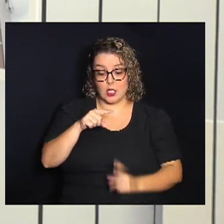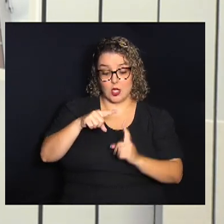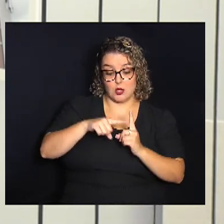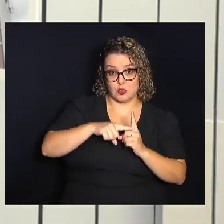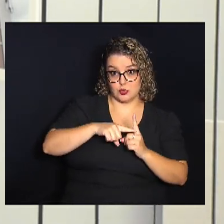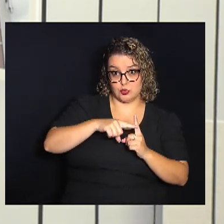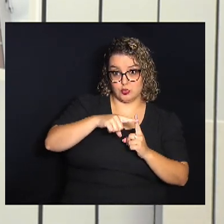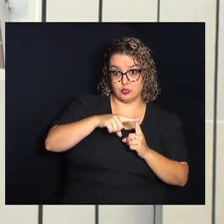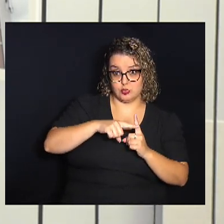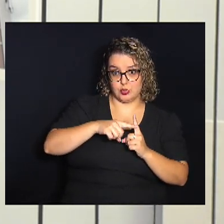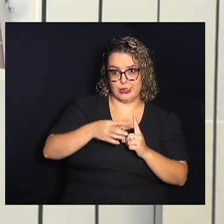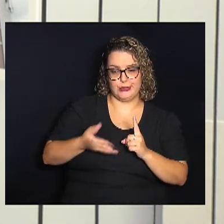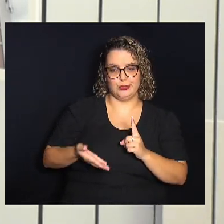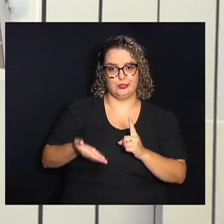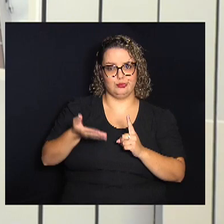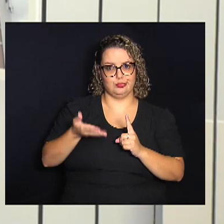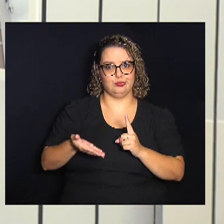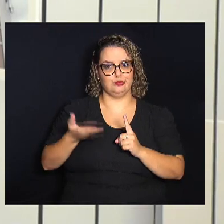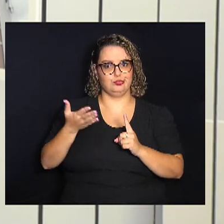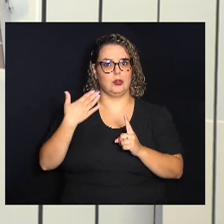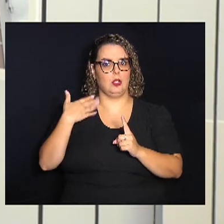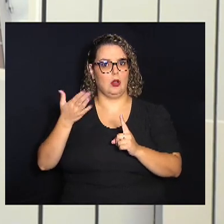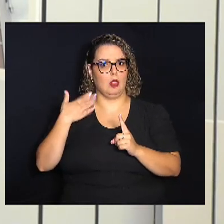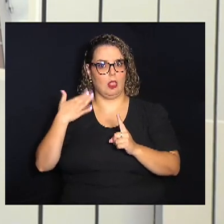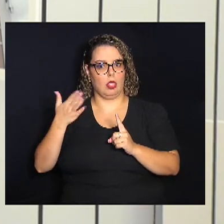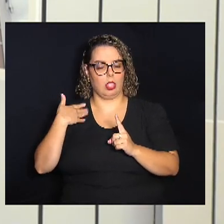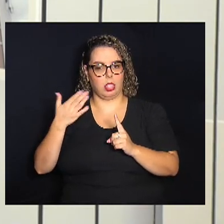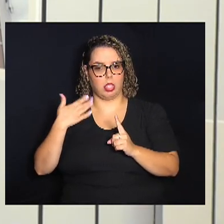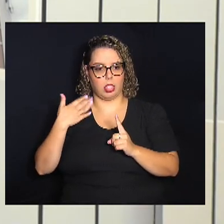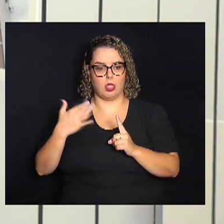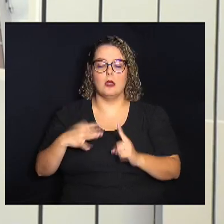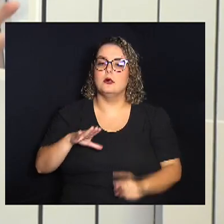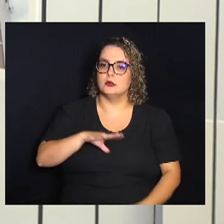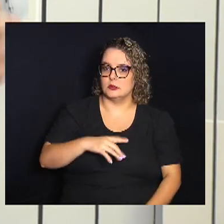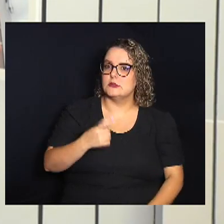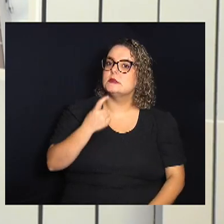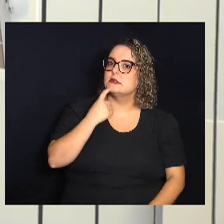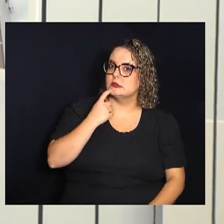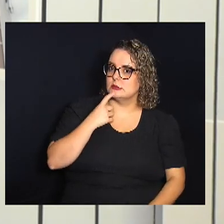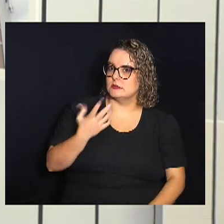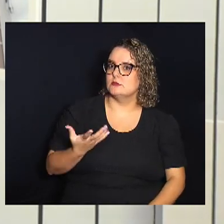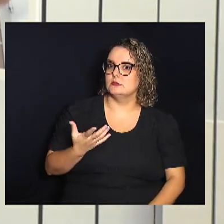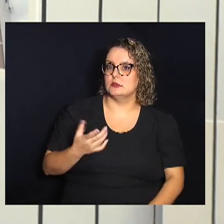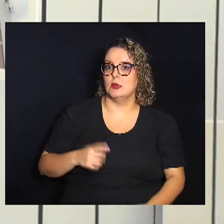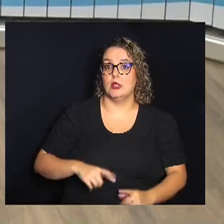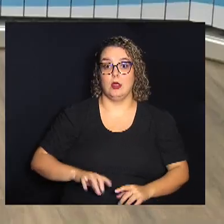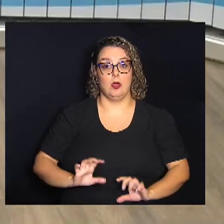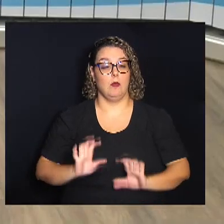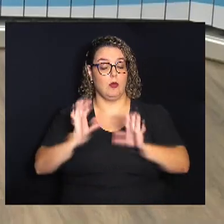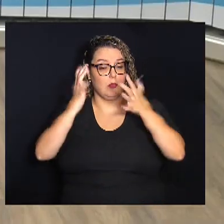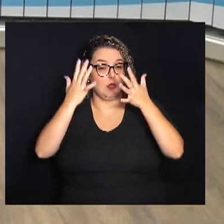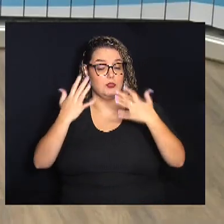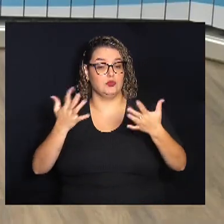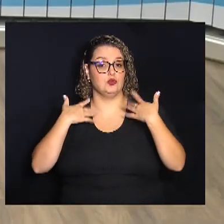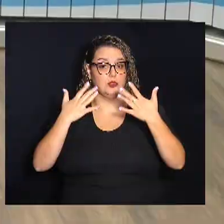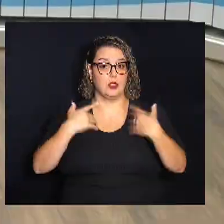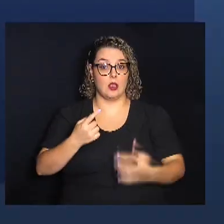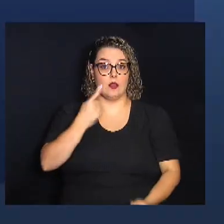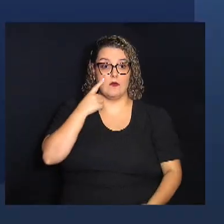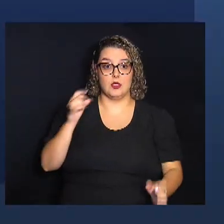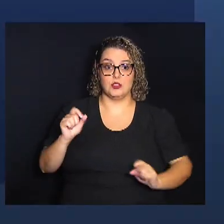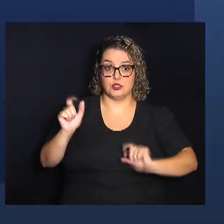temperaturas seguem em elevação, faz calor na cidade de Campinas, é clima de verão. Olha só as temperaturas aqui na minha